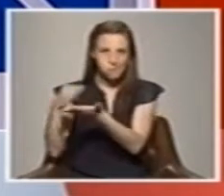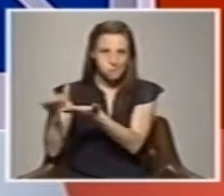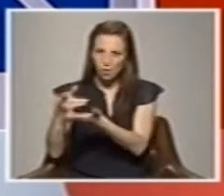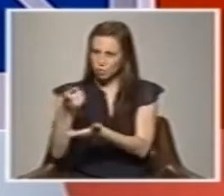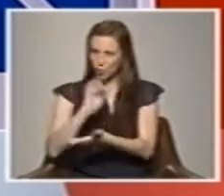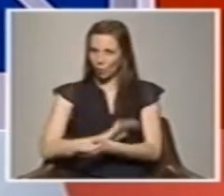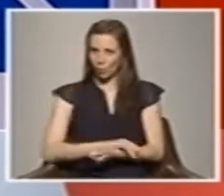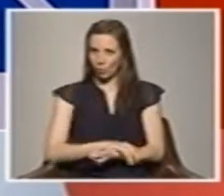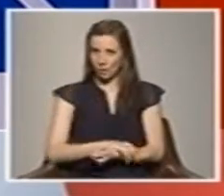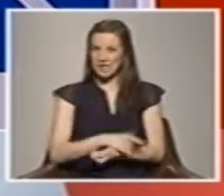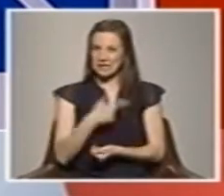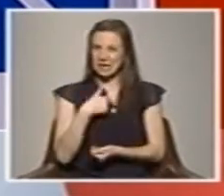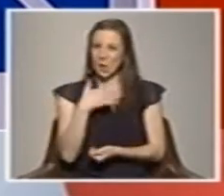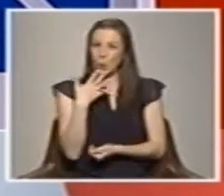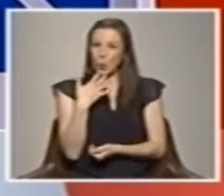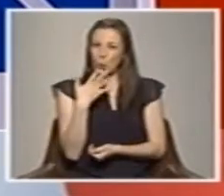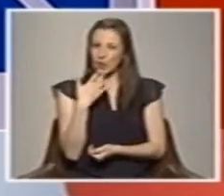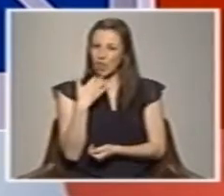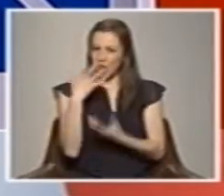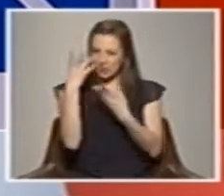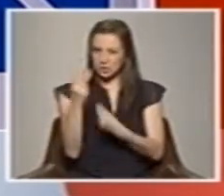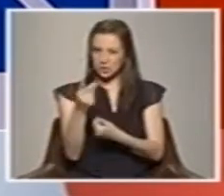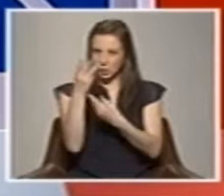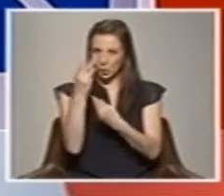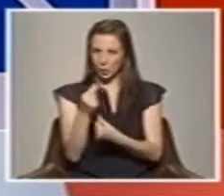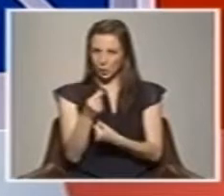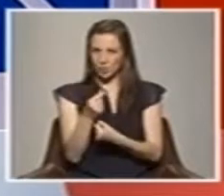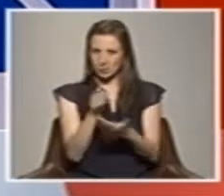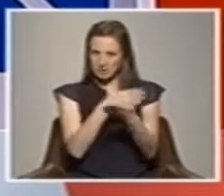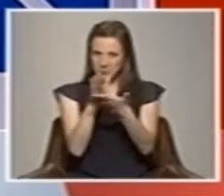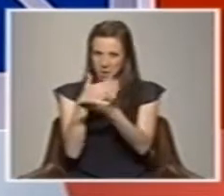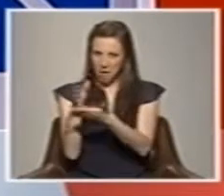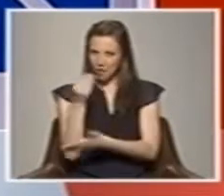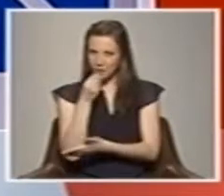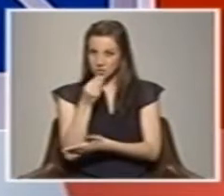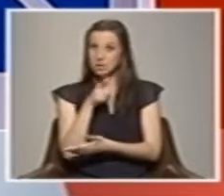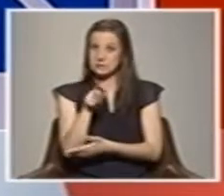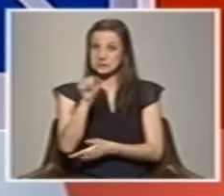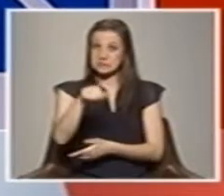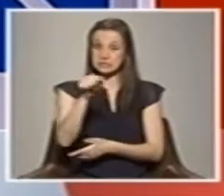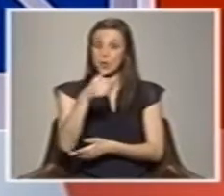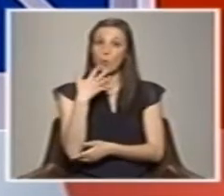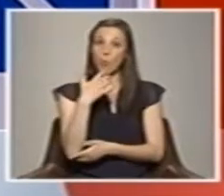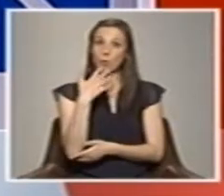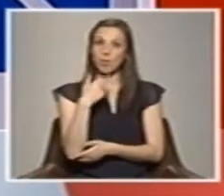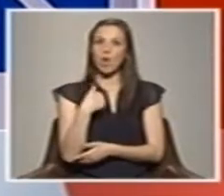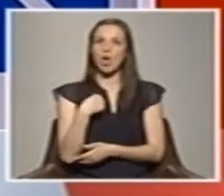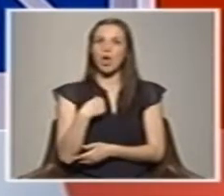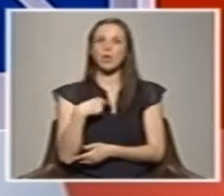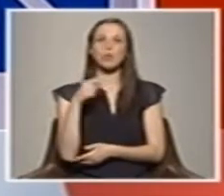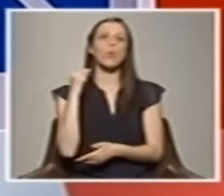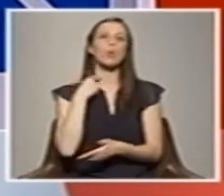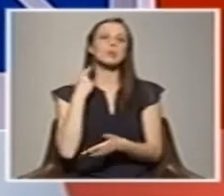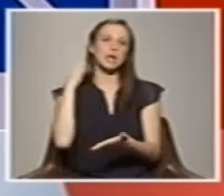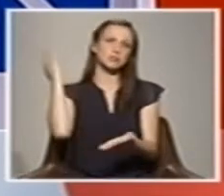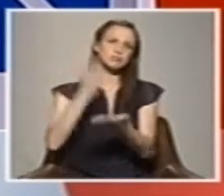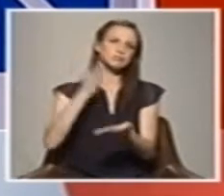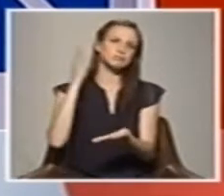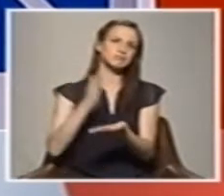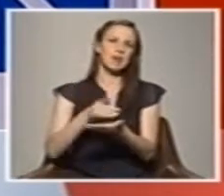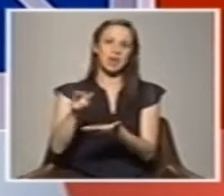logo cuidado nos cálculos que faz quando vai fazer as refeições? Tenho logo cuidado, enquanto vou à talha e volto para casa, de